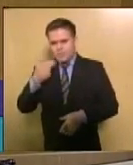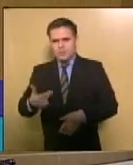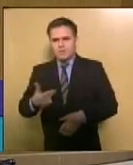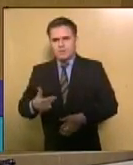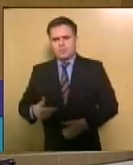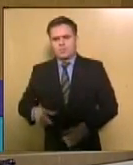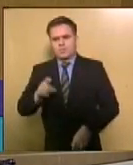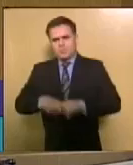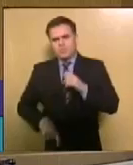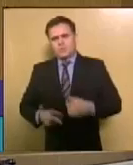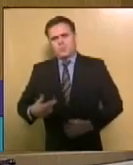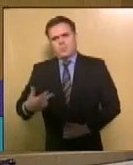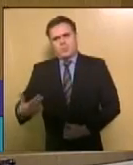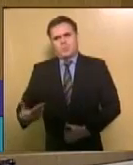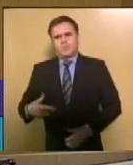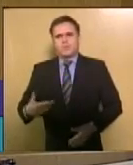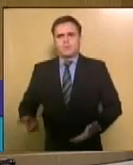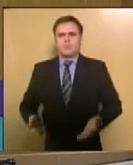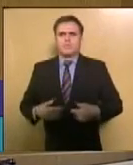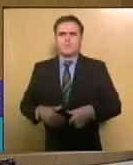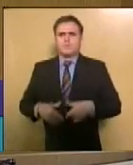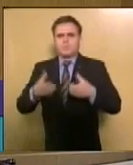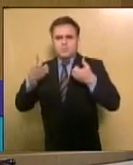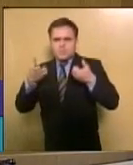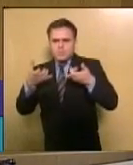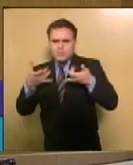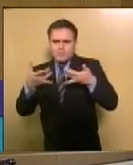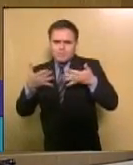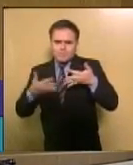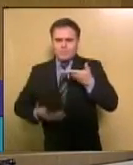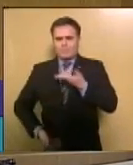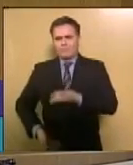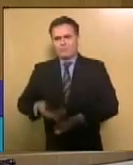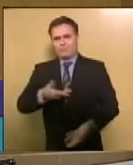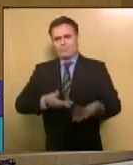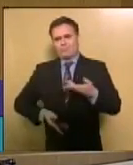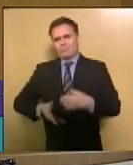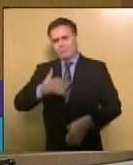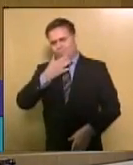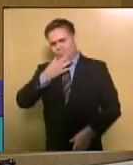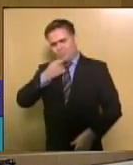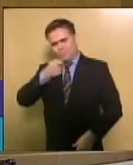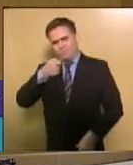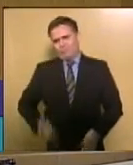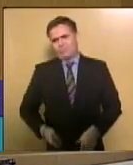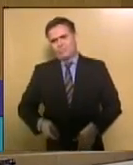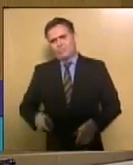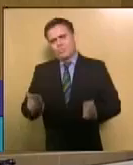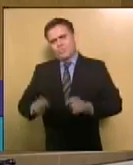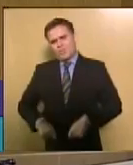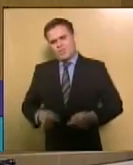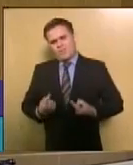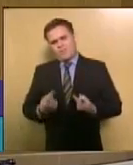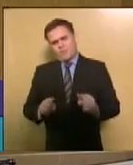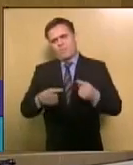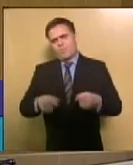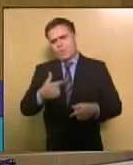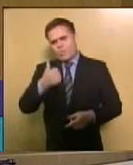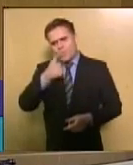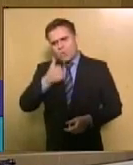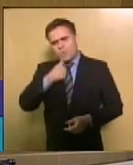violência sexual a gente tá falando de poder a gente tá falando de uma série de relações machistas e patriarcais que T vitimado mulheres todos os